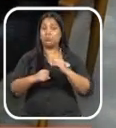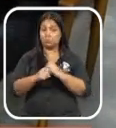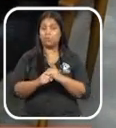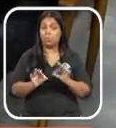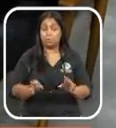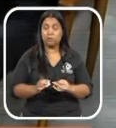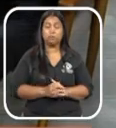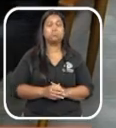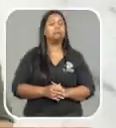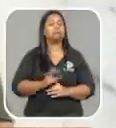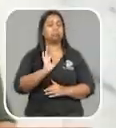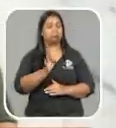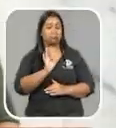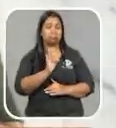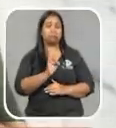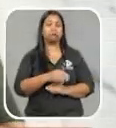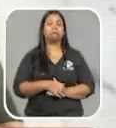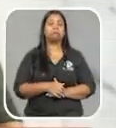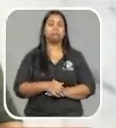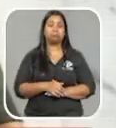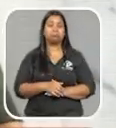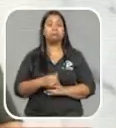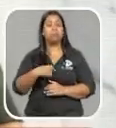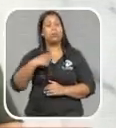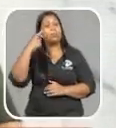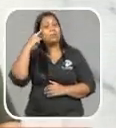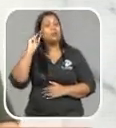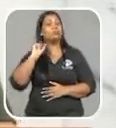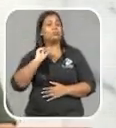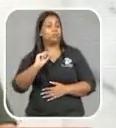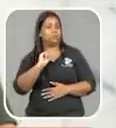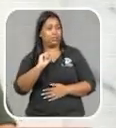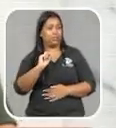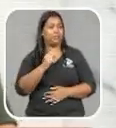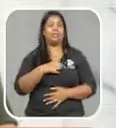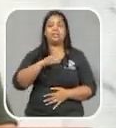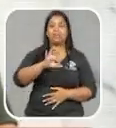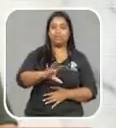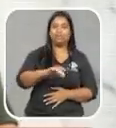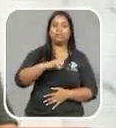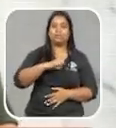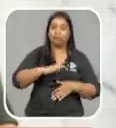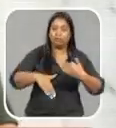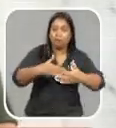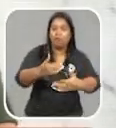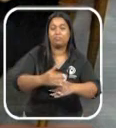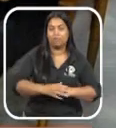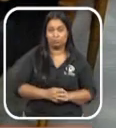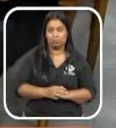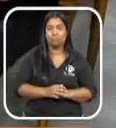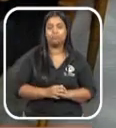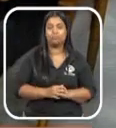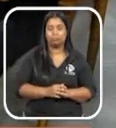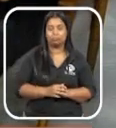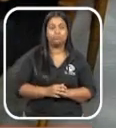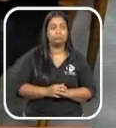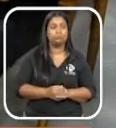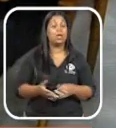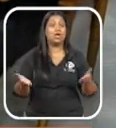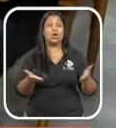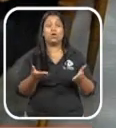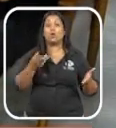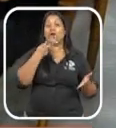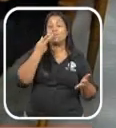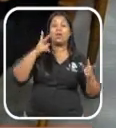Eu penso que, nesse sentido, teve um avanço. Um avanço, sim. Teve um avanço. Sim. Vamos falar agora sobre fazer